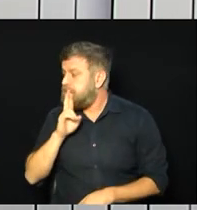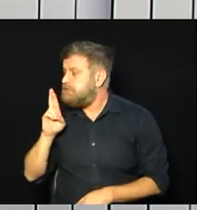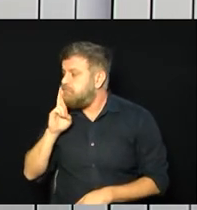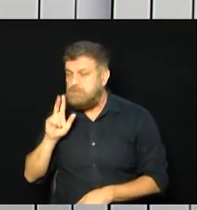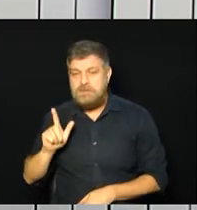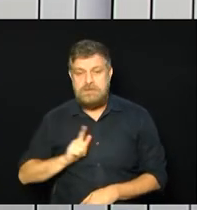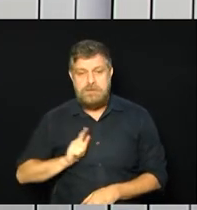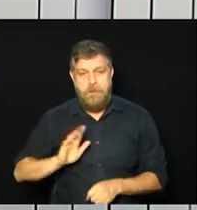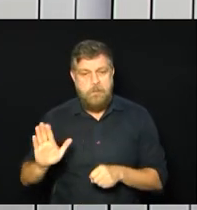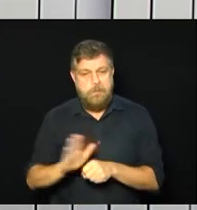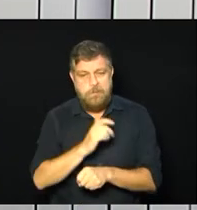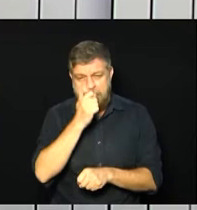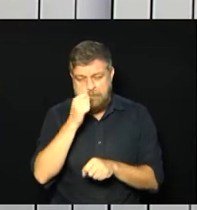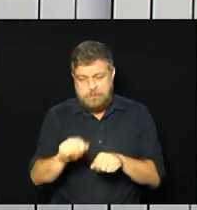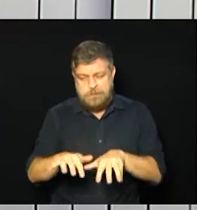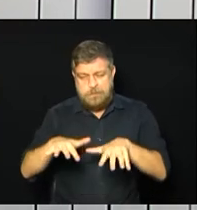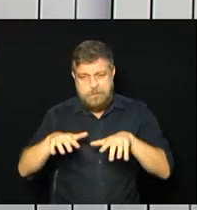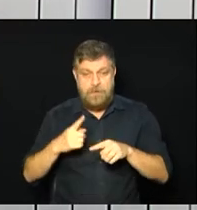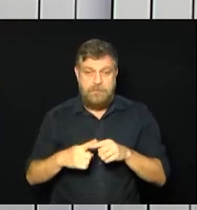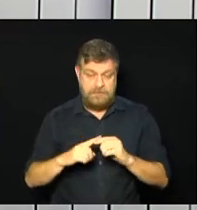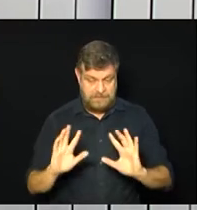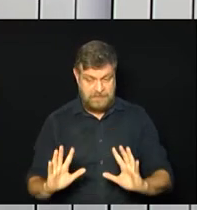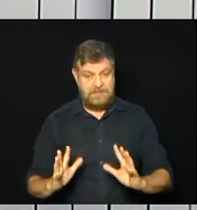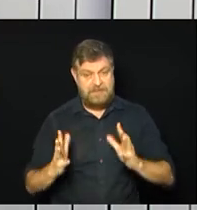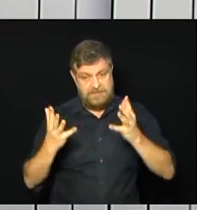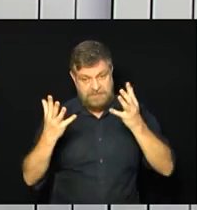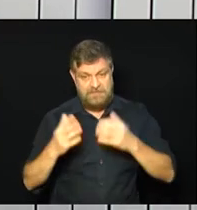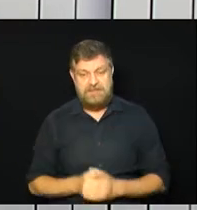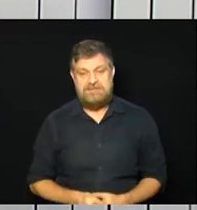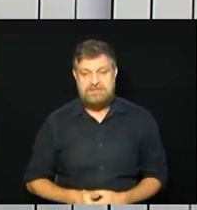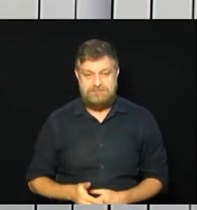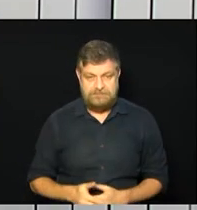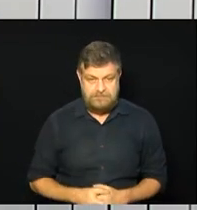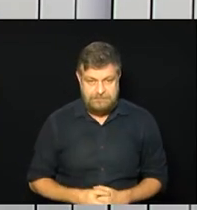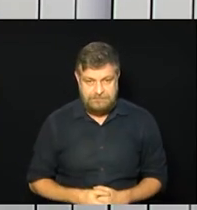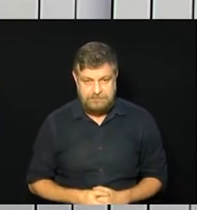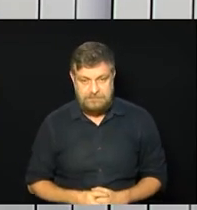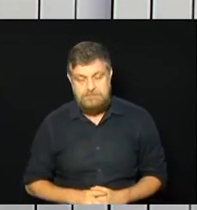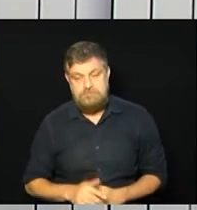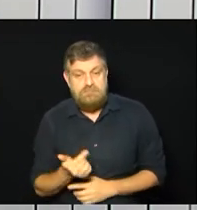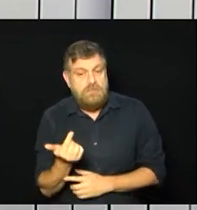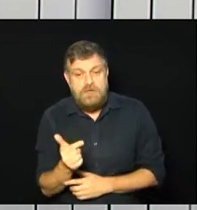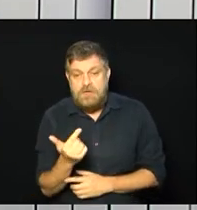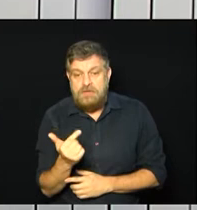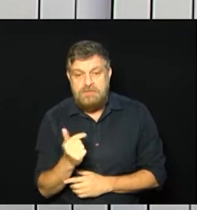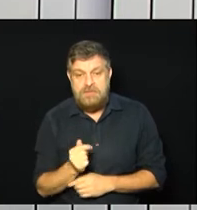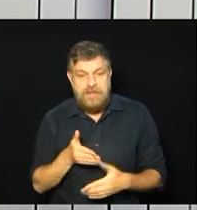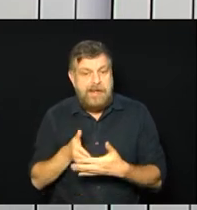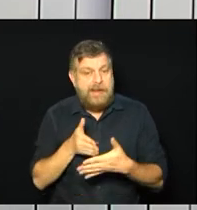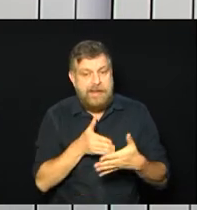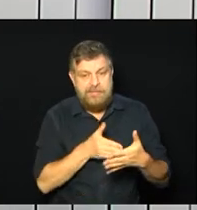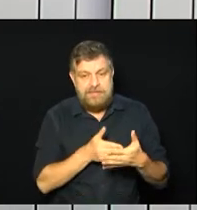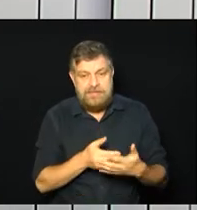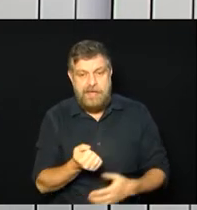com a capacidade máxima devido às comemorações, festas. Não temos mais restrições